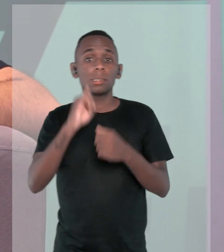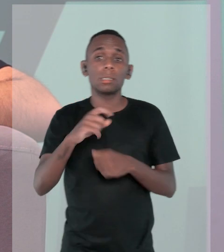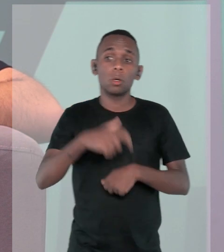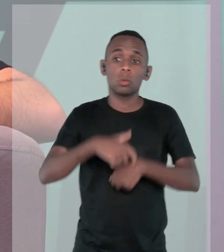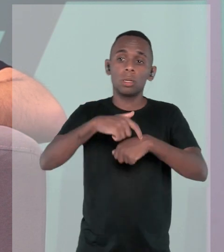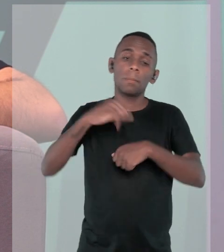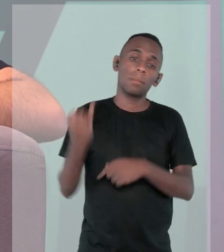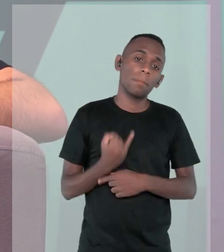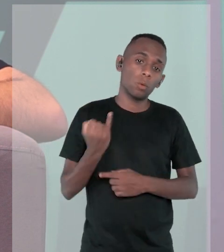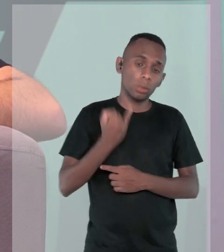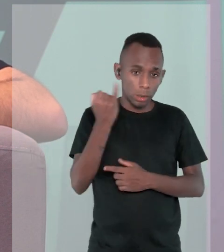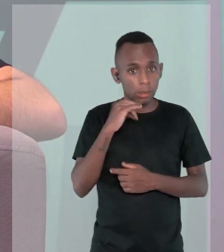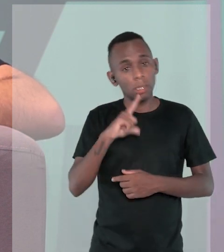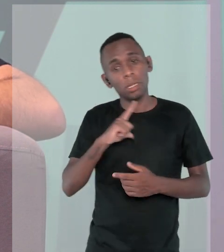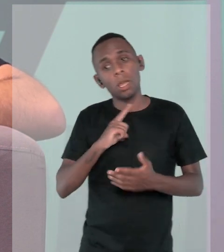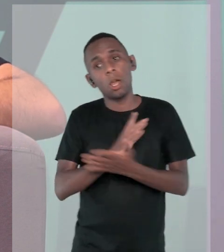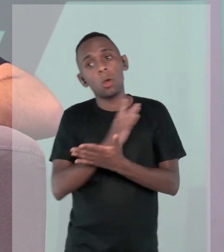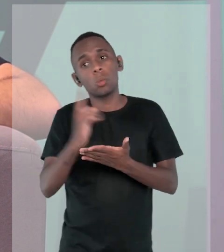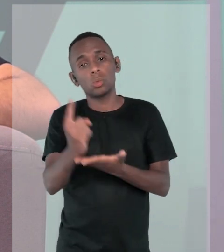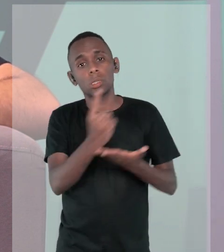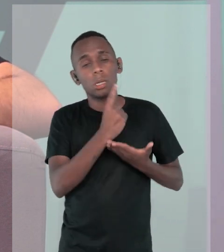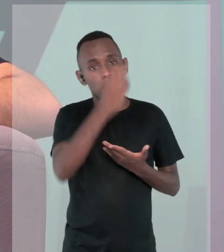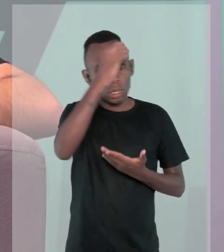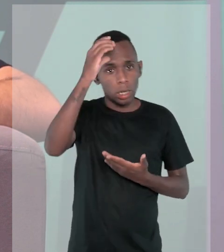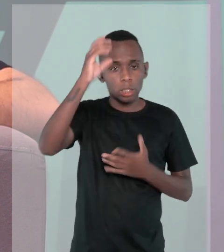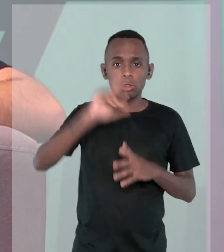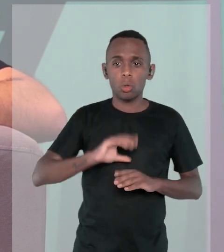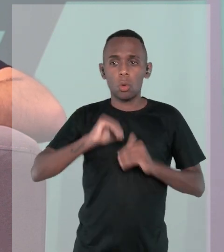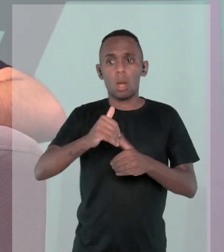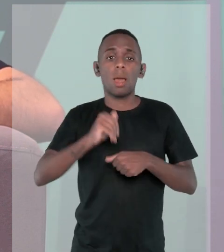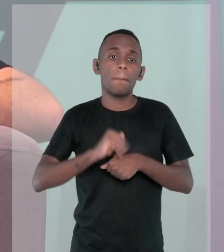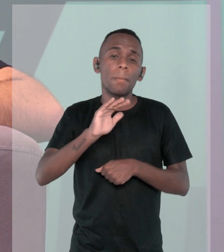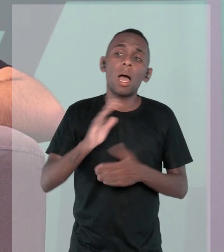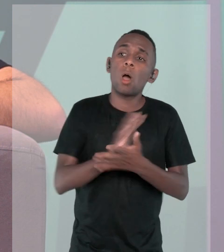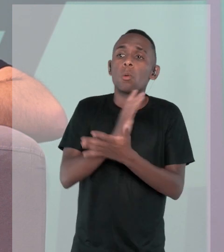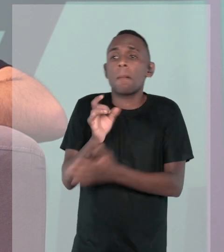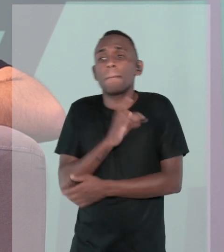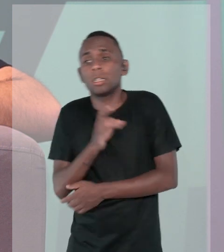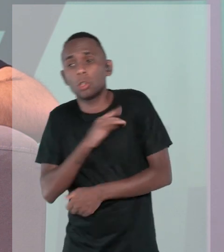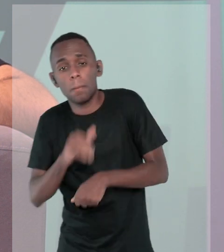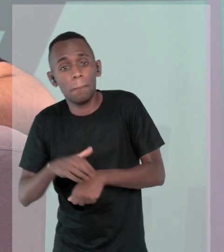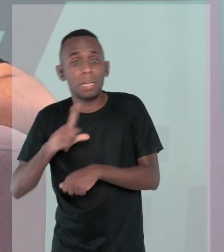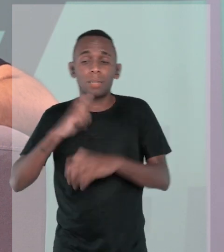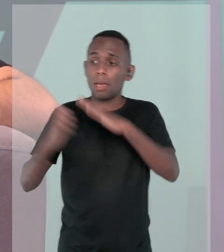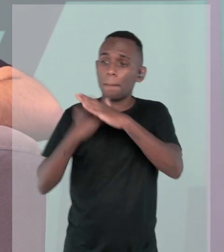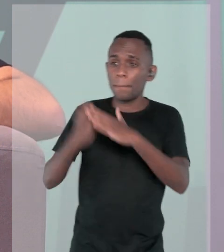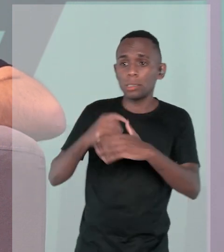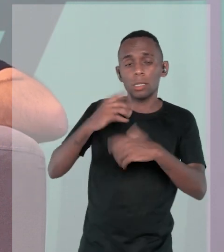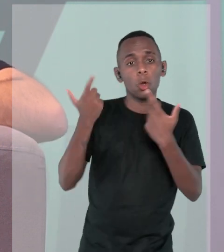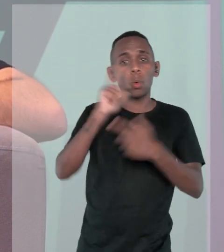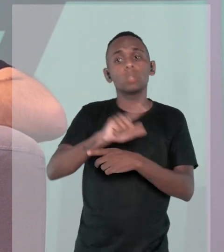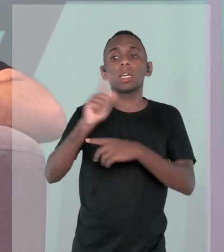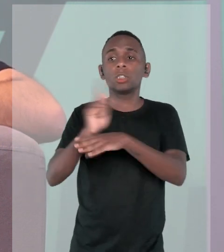tempo é necessário. Tem clientes que são mais corajosos, tem clientes que são mais medrosos. Tem empresas que a gente consegue chegar